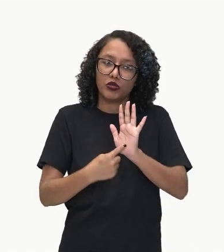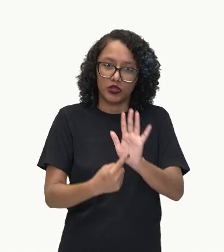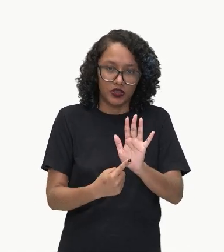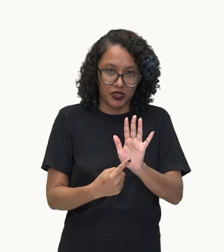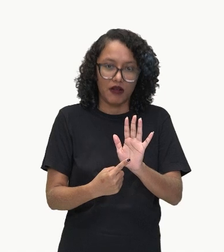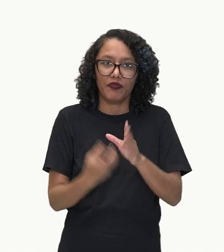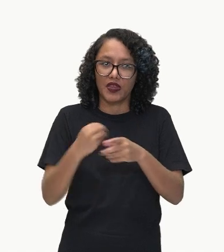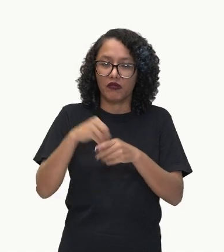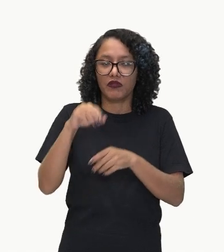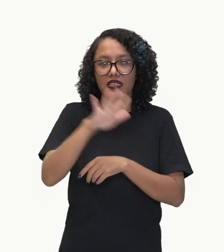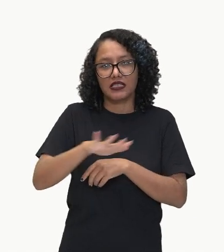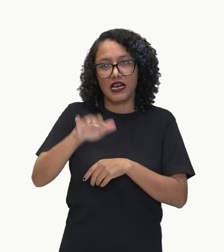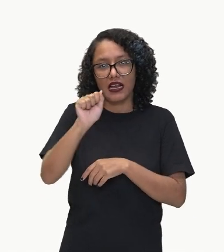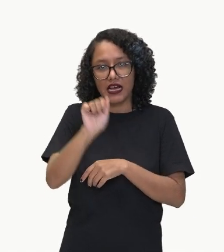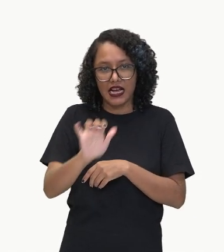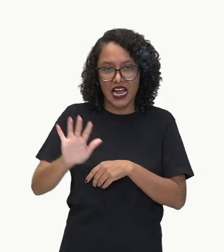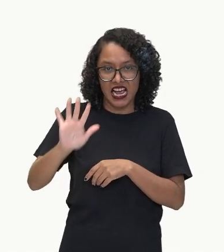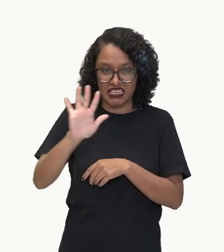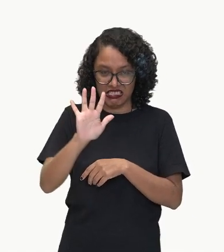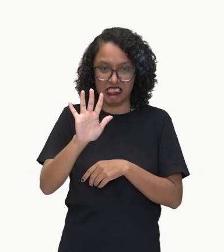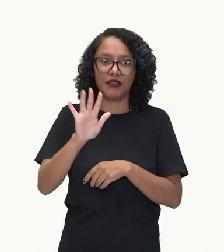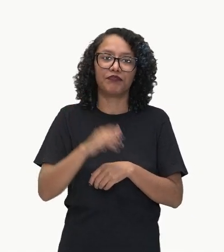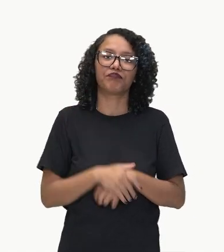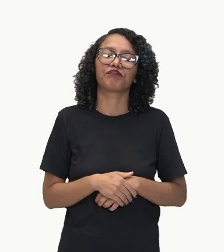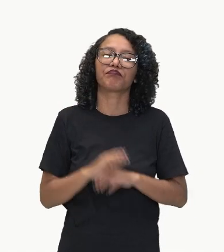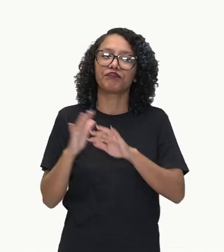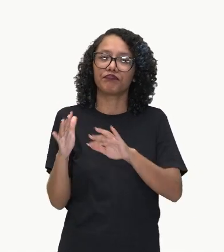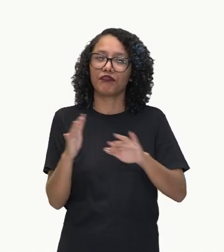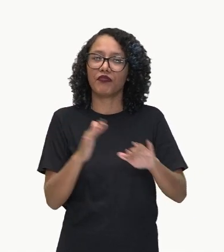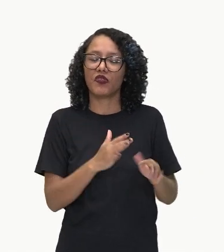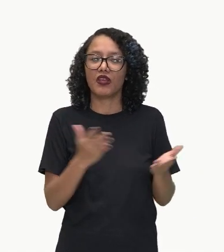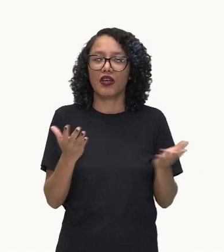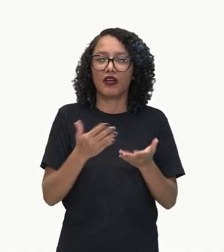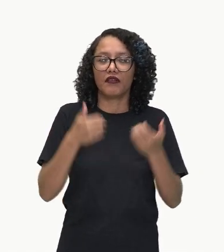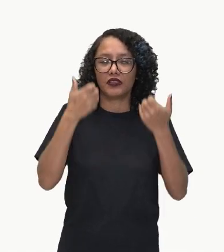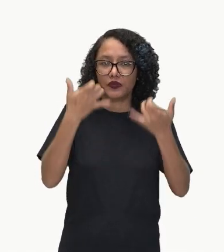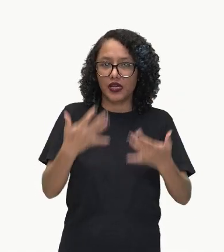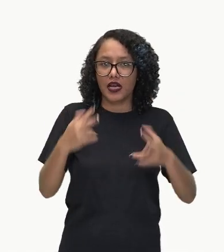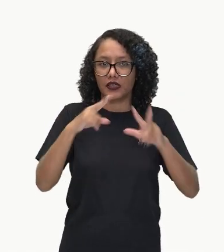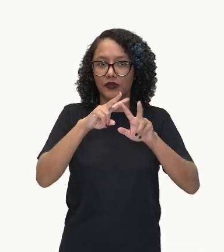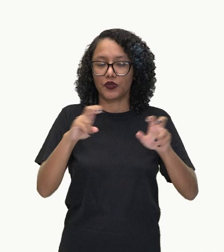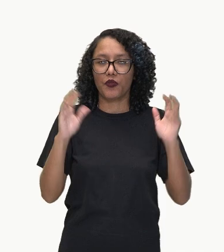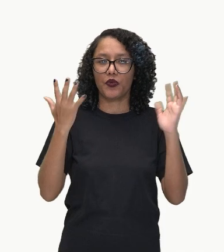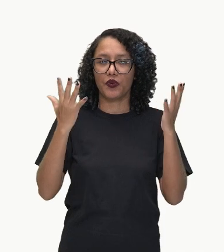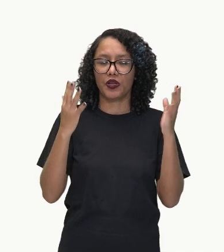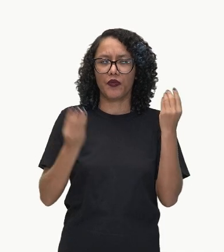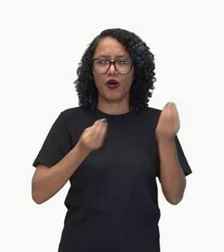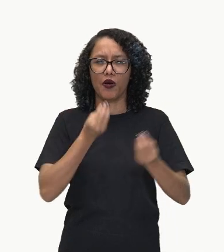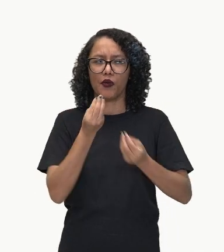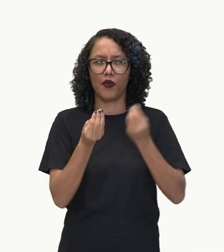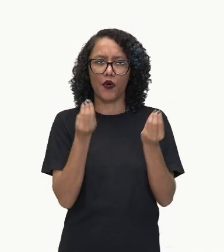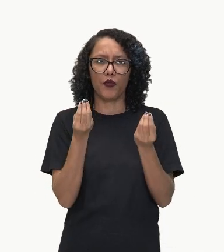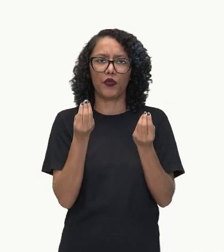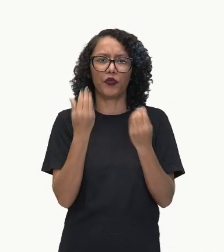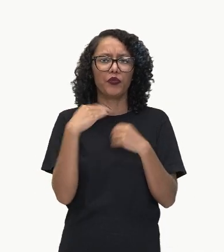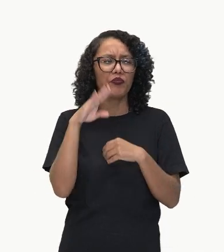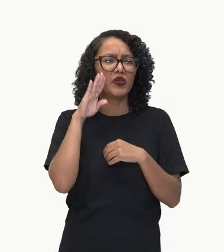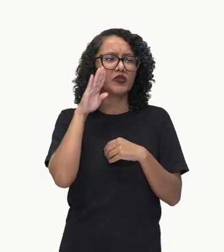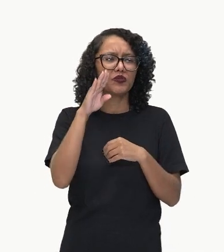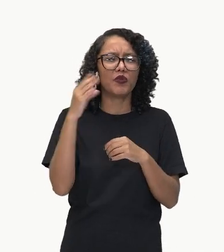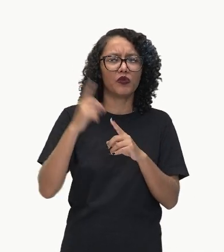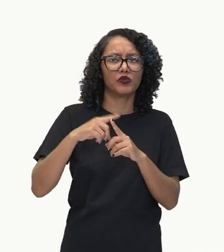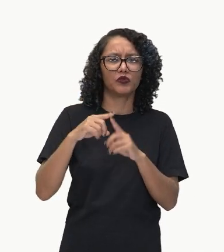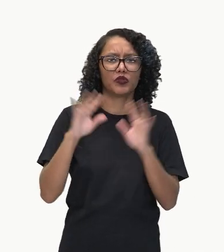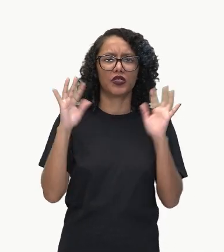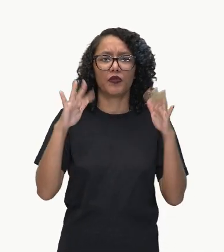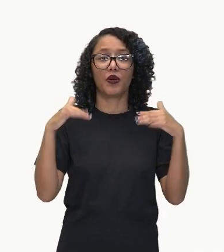falar do clima. O clima, qual é o clima principal? Qual é o clima predominante?